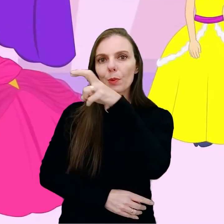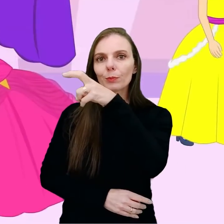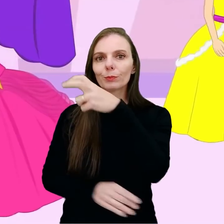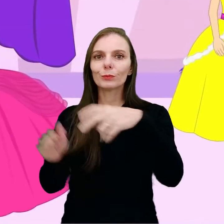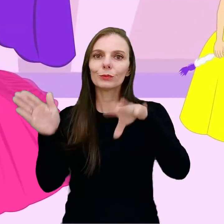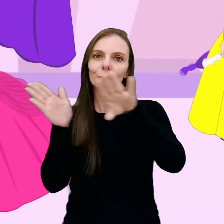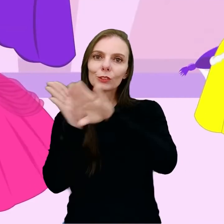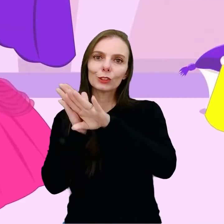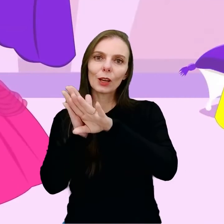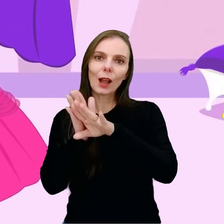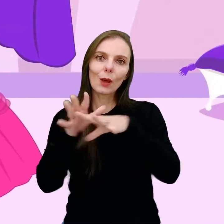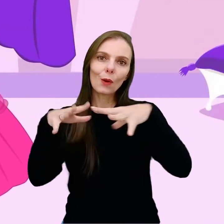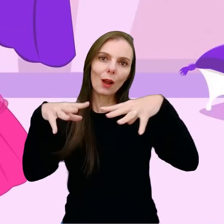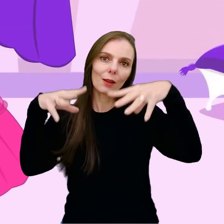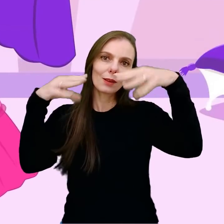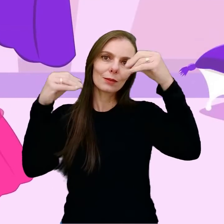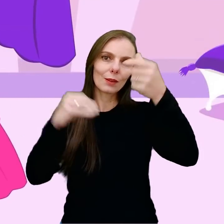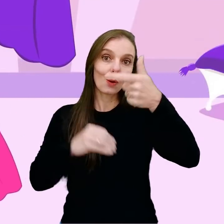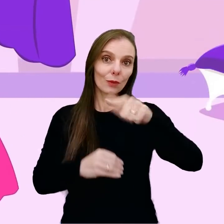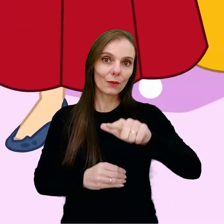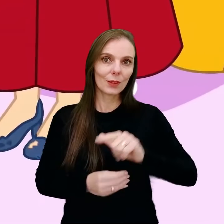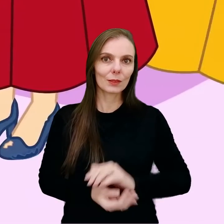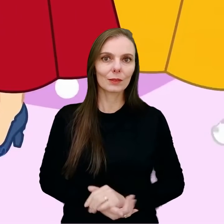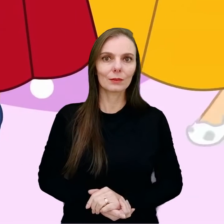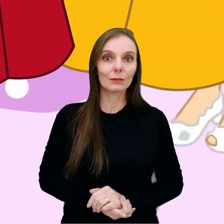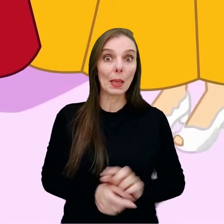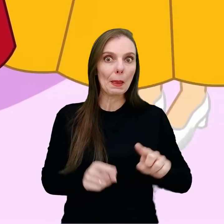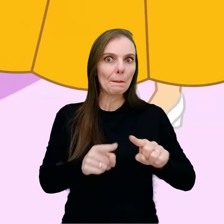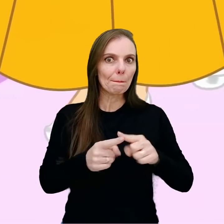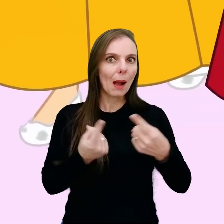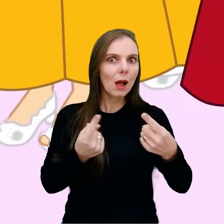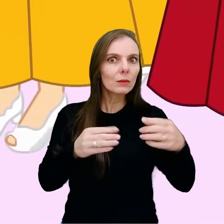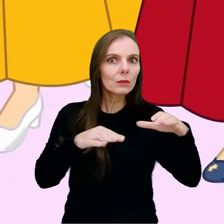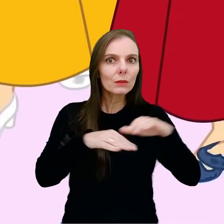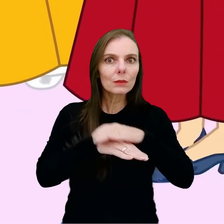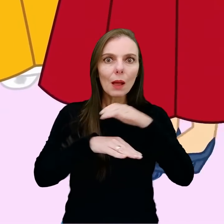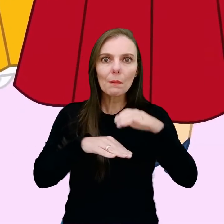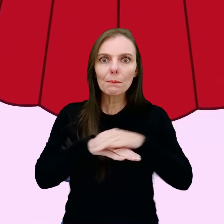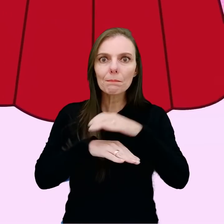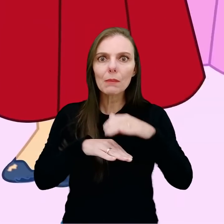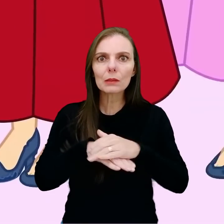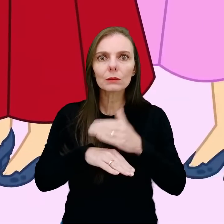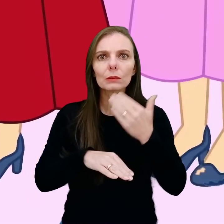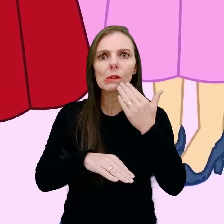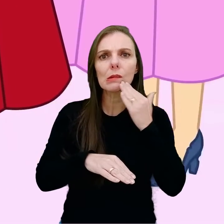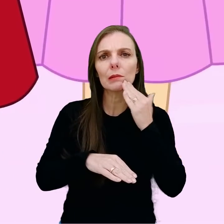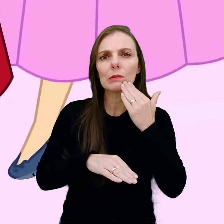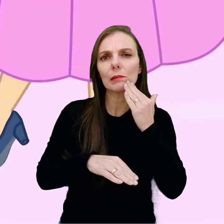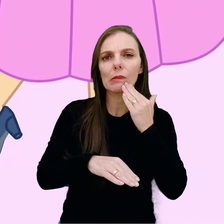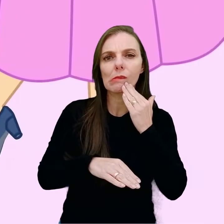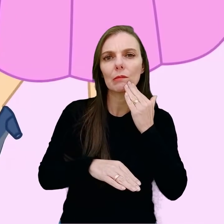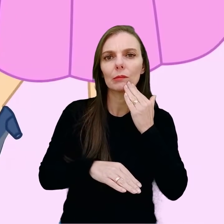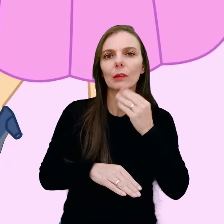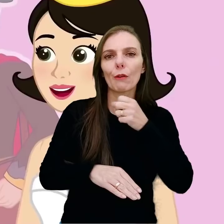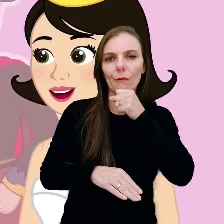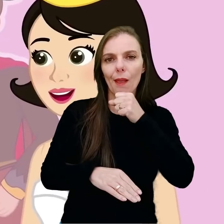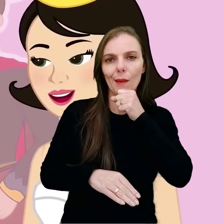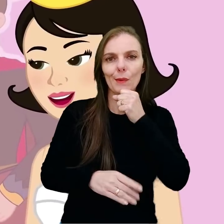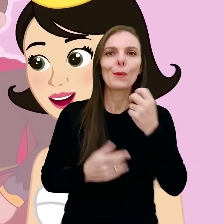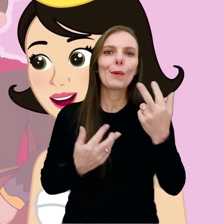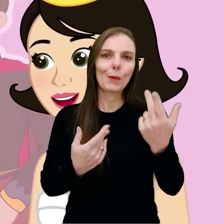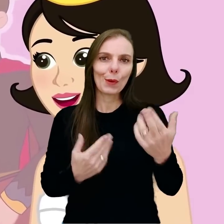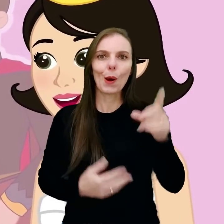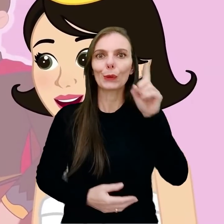e finalmente chegaram no castelo. Mas seus sapatos estavam todos desgastados, como sempre.